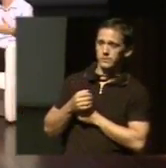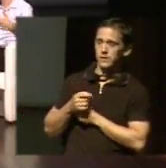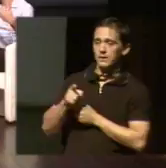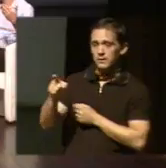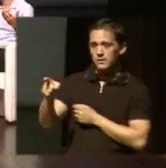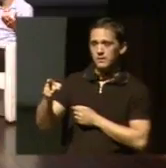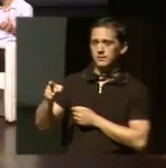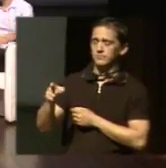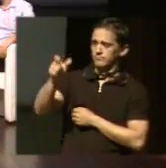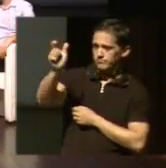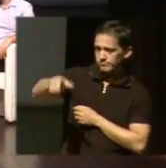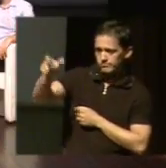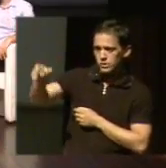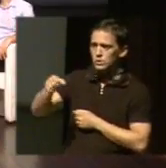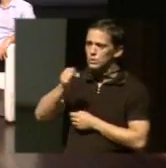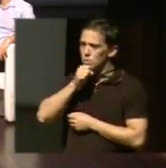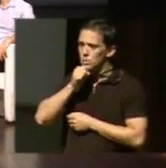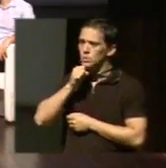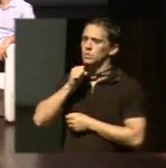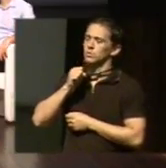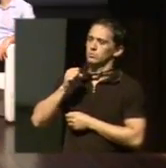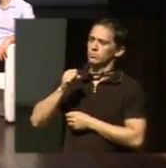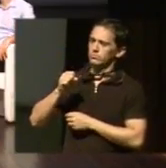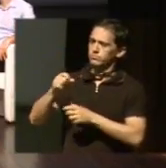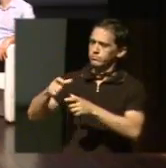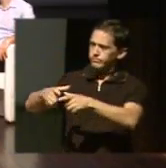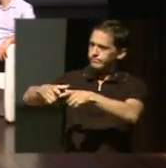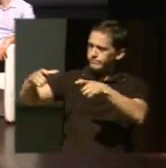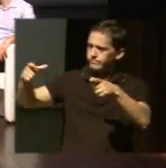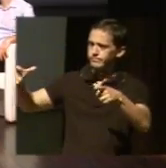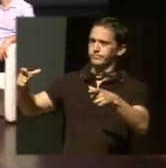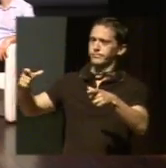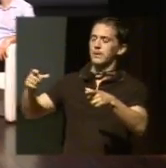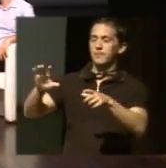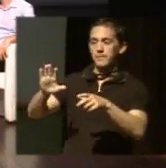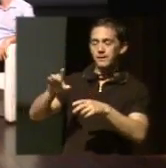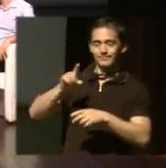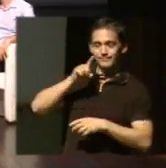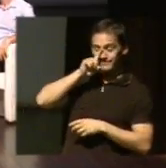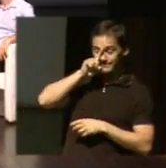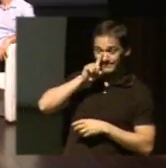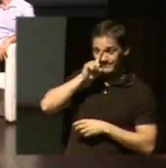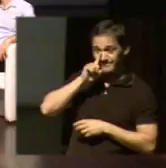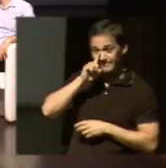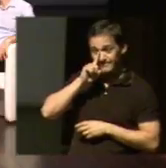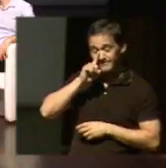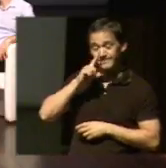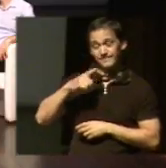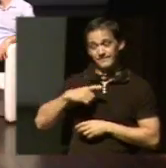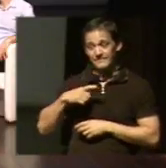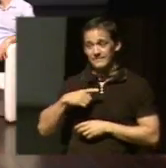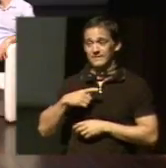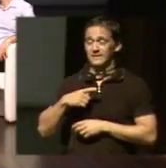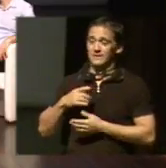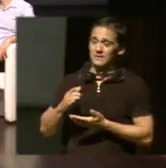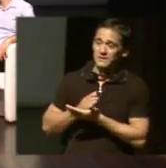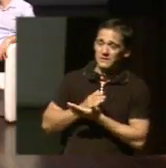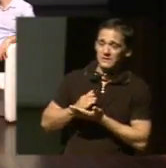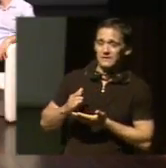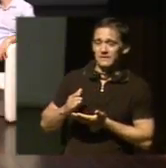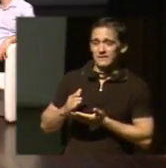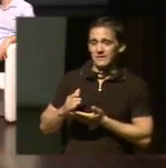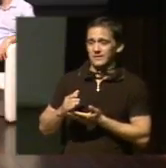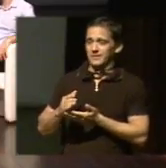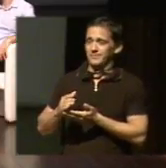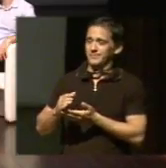importantes, que estão crescendo. Mas, por outro lado, a gente também tem riscos. Né, muitas vezes, em alguns momentos, os idosos estarem excluídos